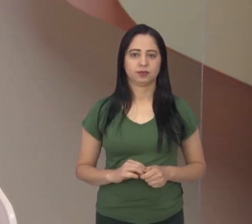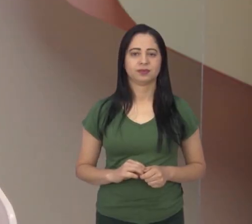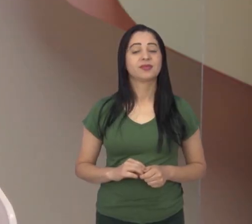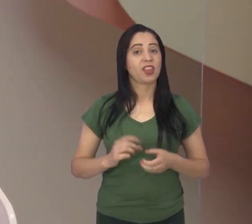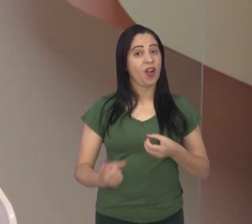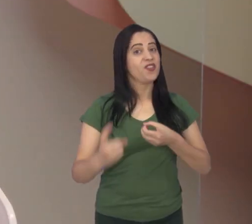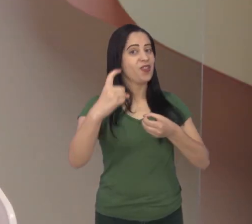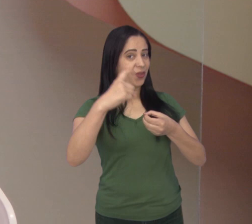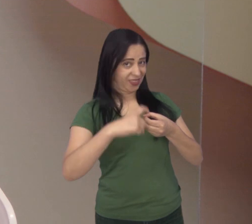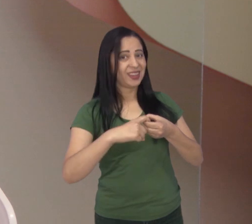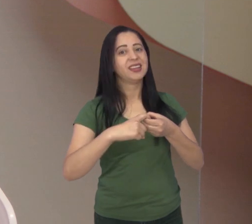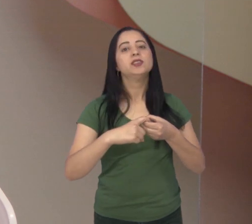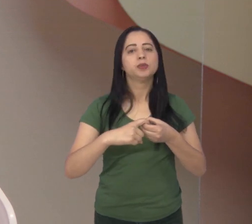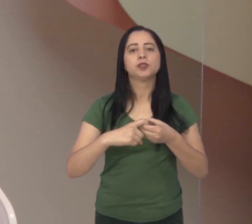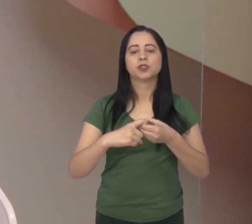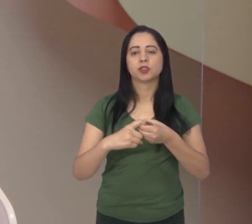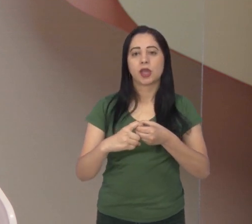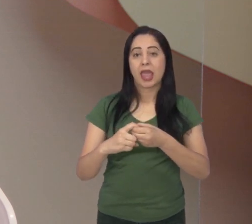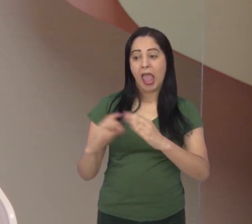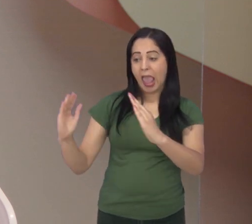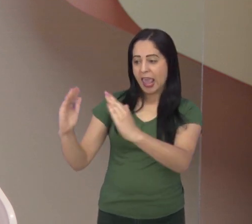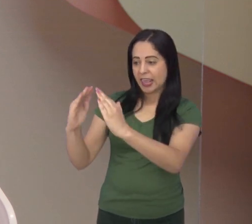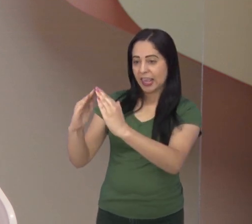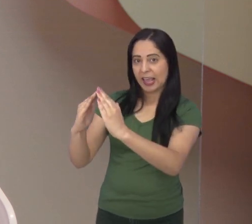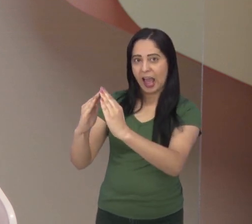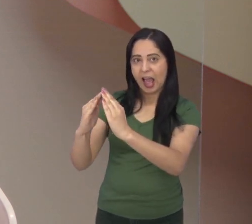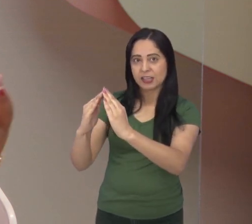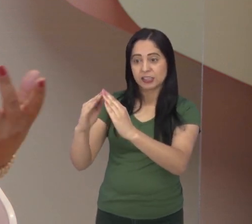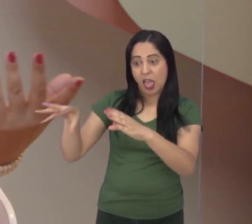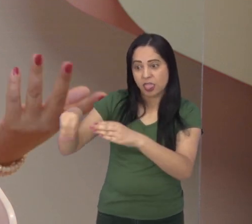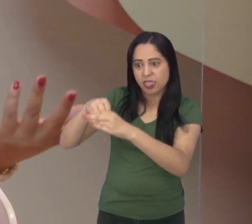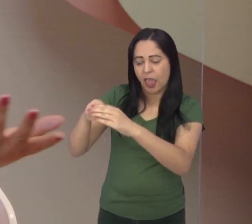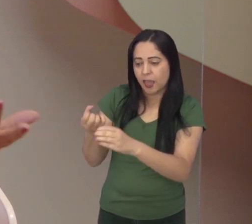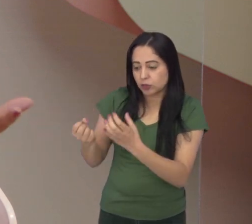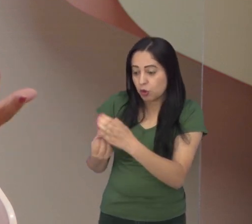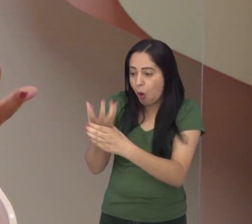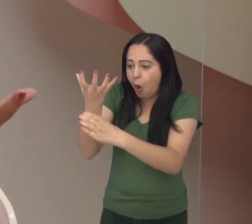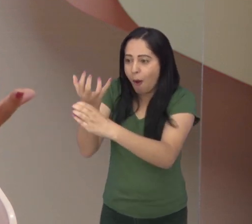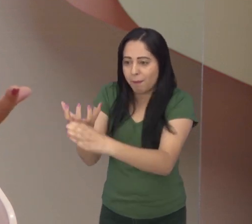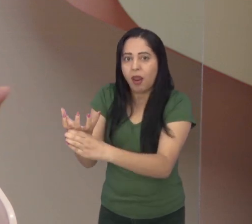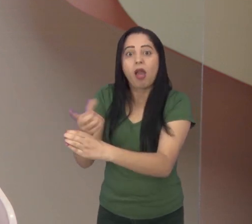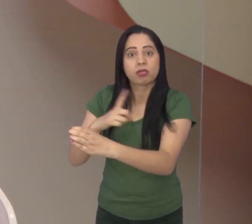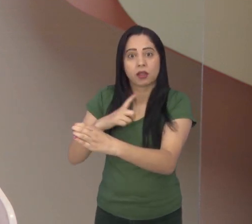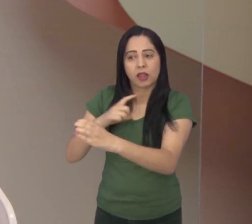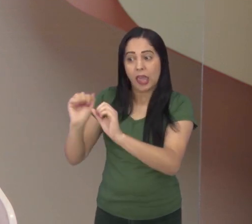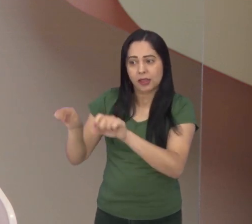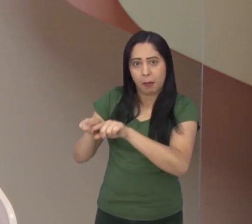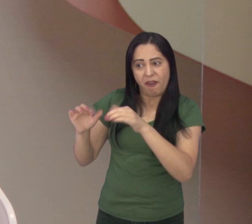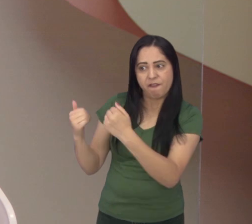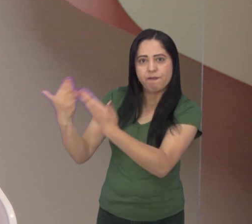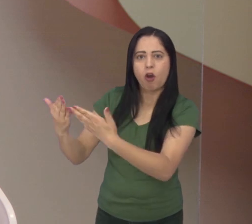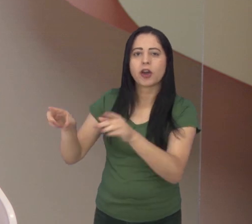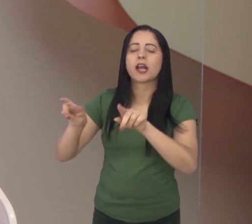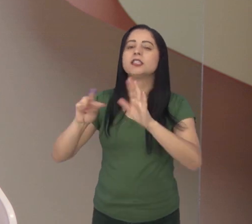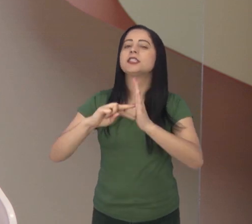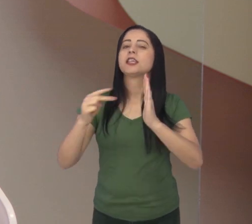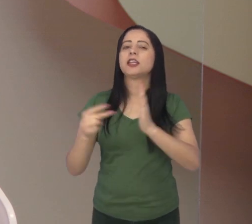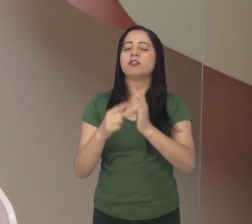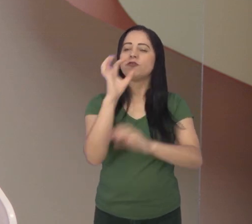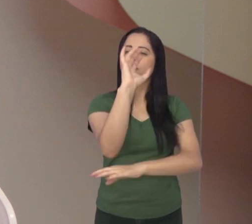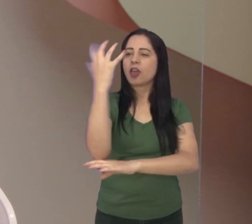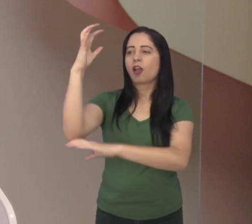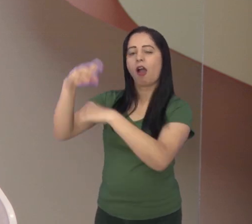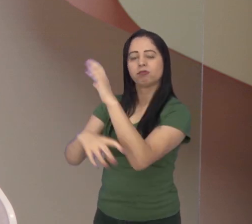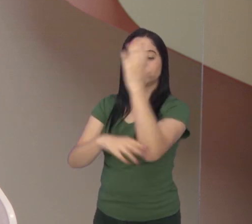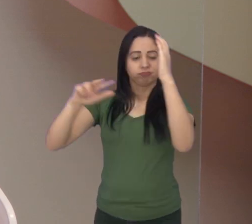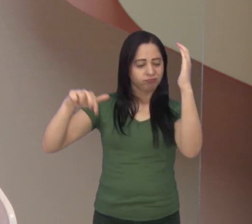Estamos de volta. Ter plantas dentro e fora de casa é uma maneira de se reconectar com a natureza. As plantas deixam a casa fresca,